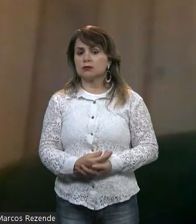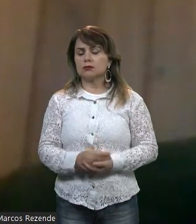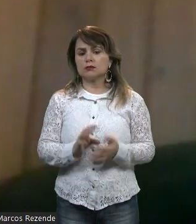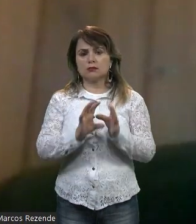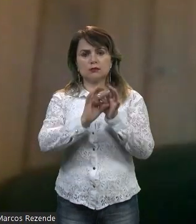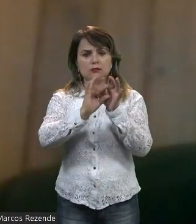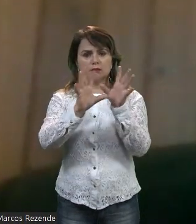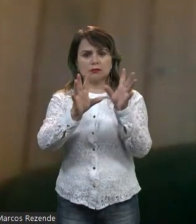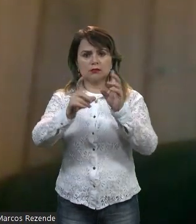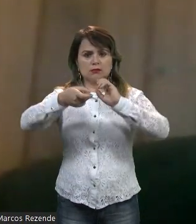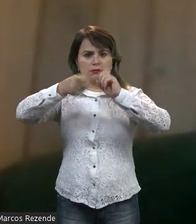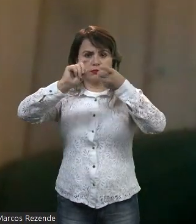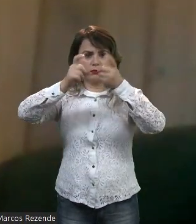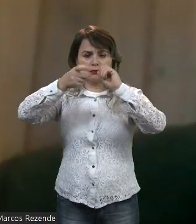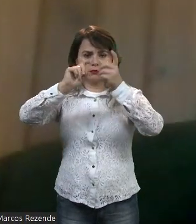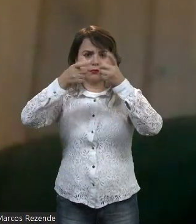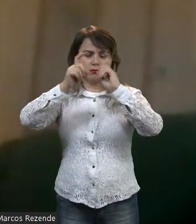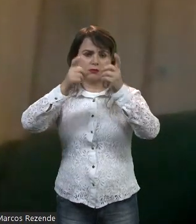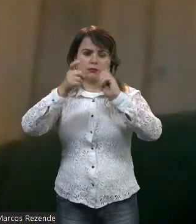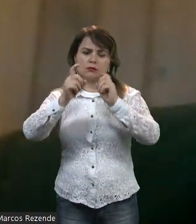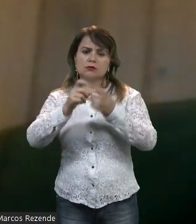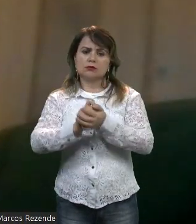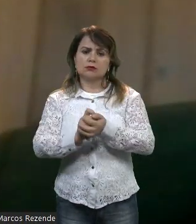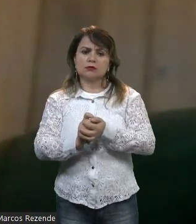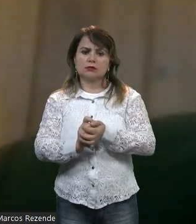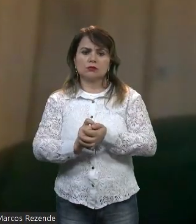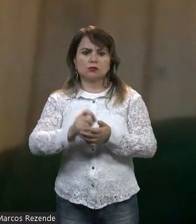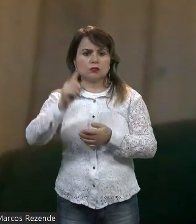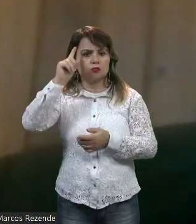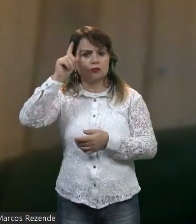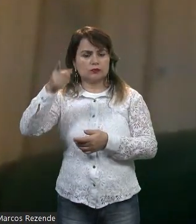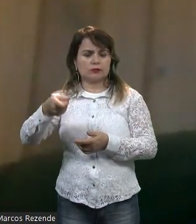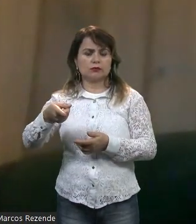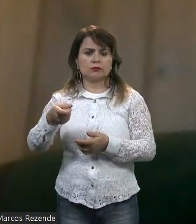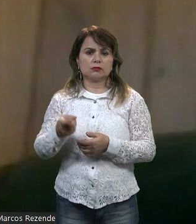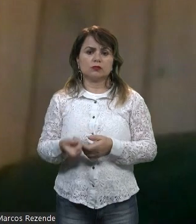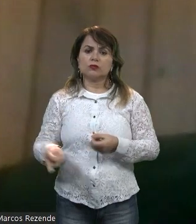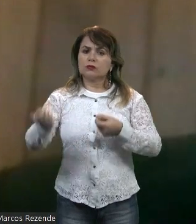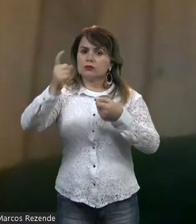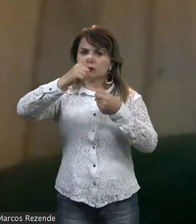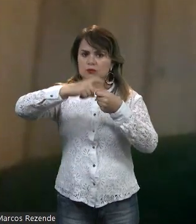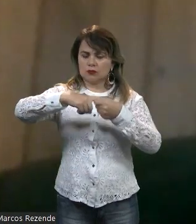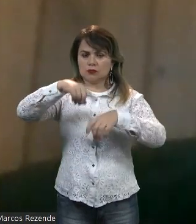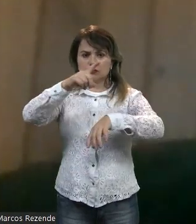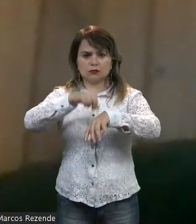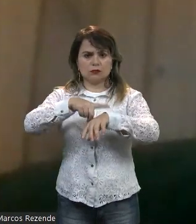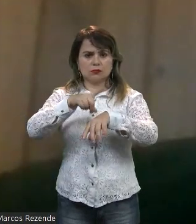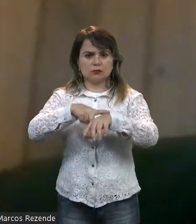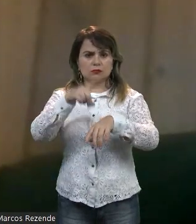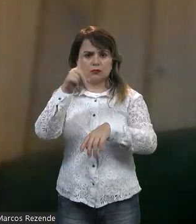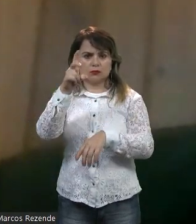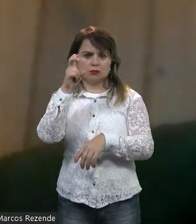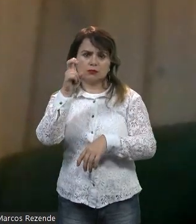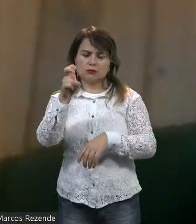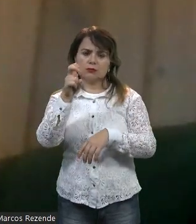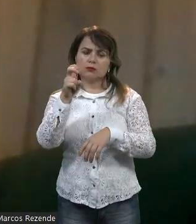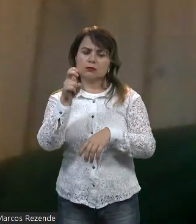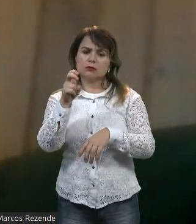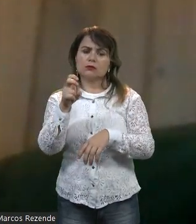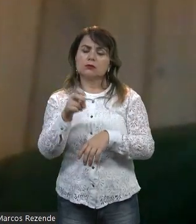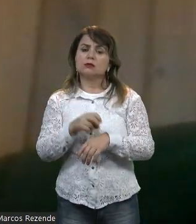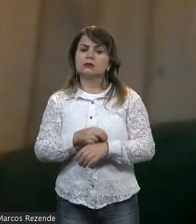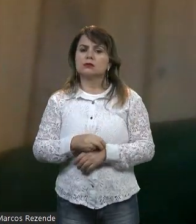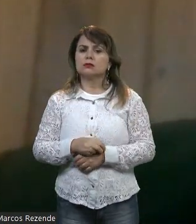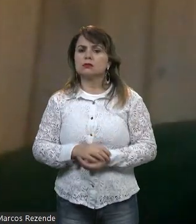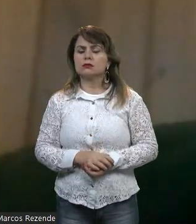deliberando que as sessões ordinárias retornarão ao horário normal, às 17 horas,